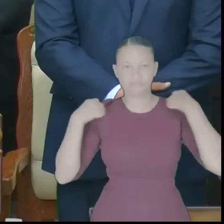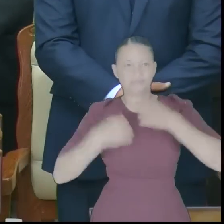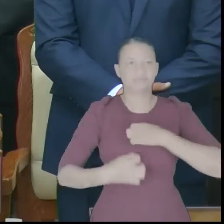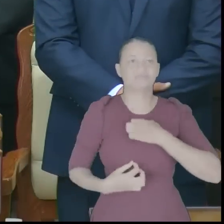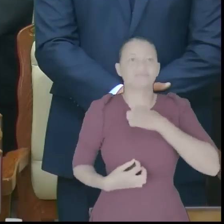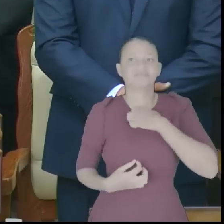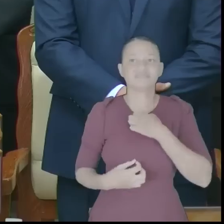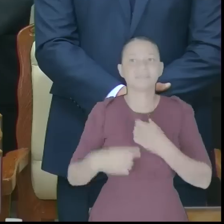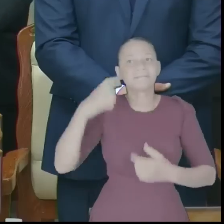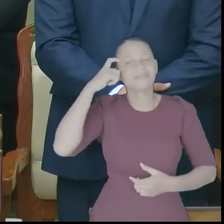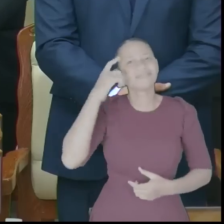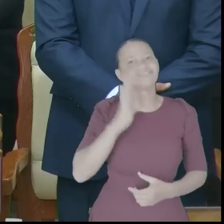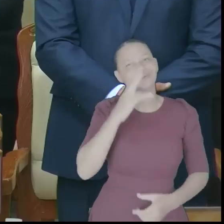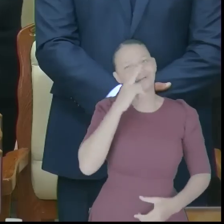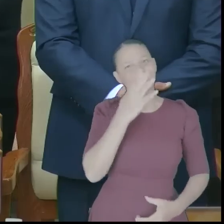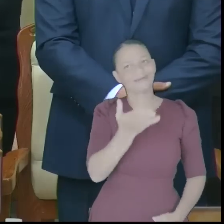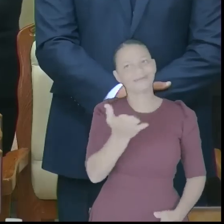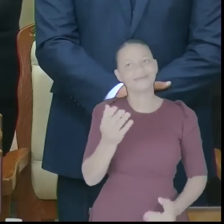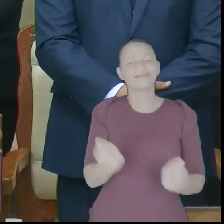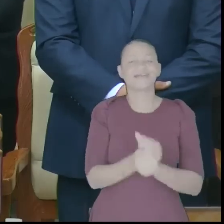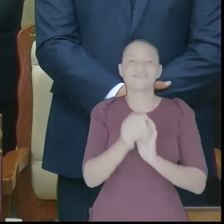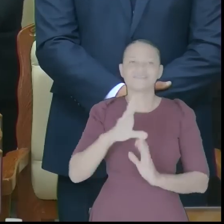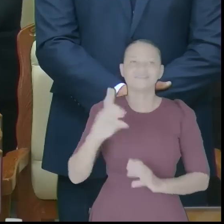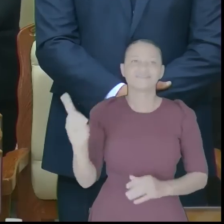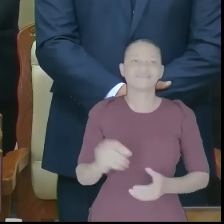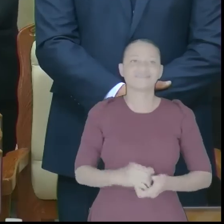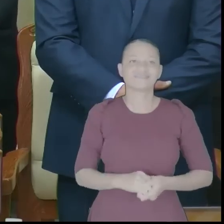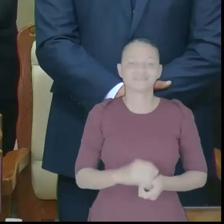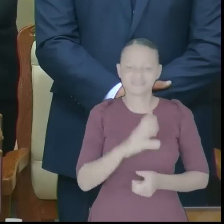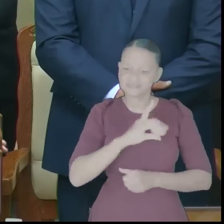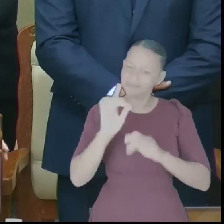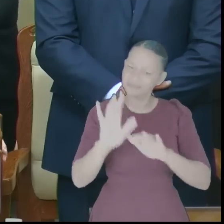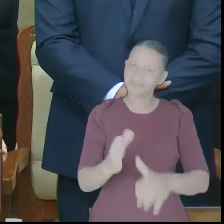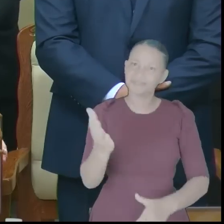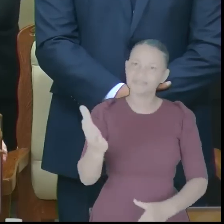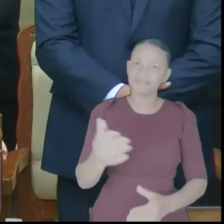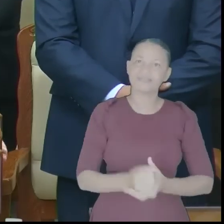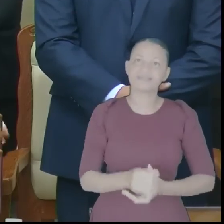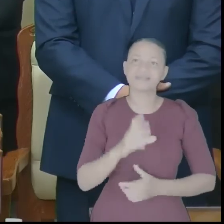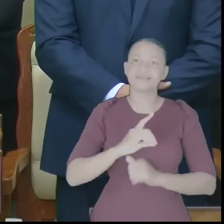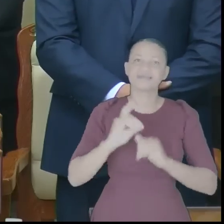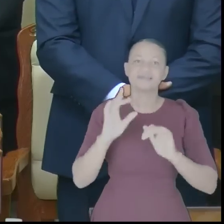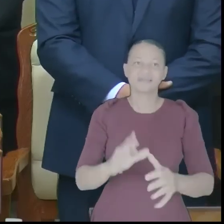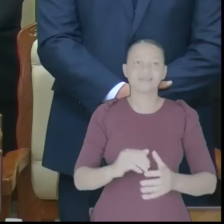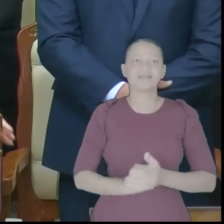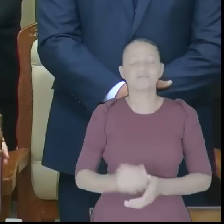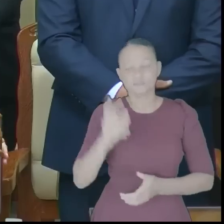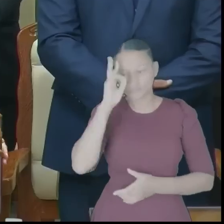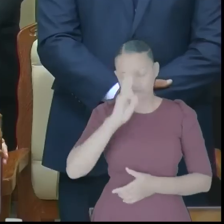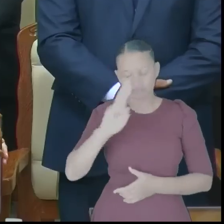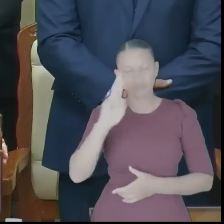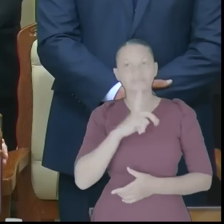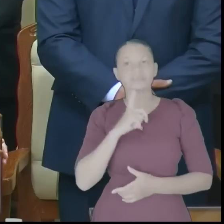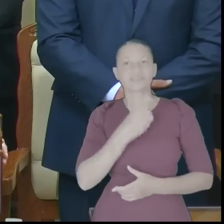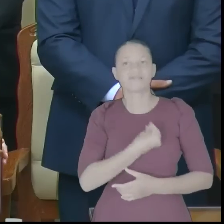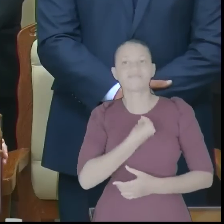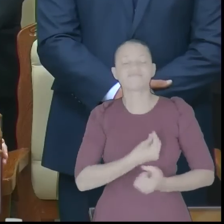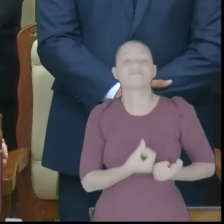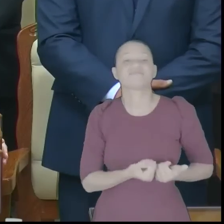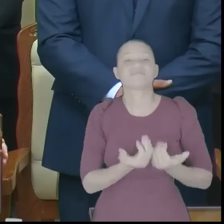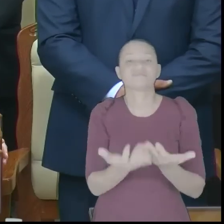crente. Glória a Deus. Deus te abençoe, viu? Deus te abençoe. O Senhor tem vida para nós. Tem vida para